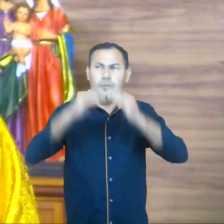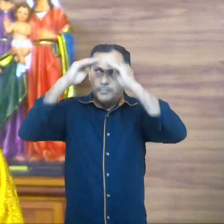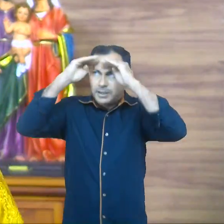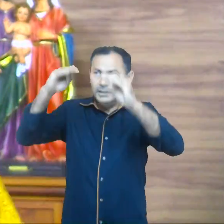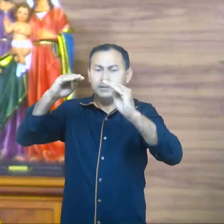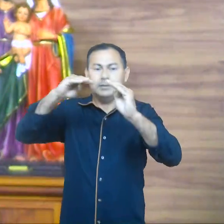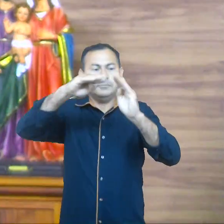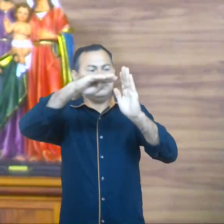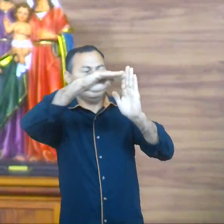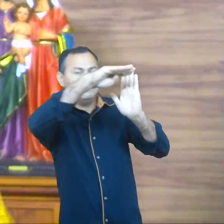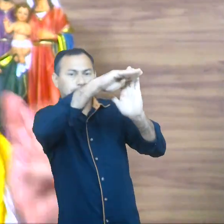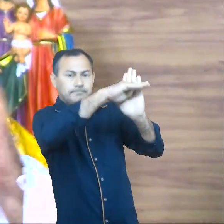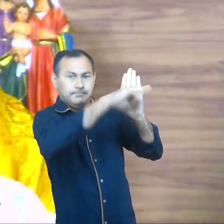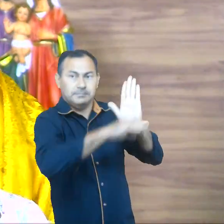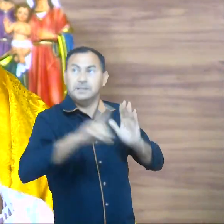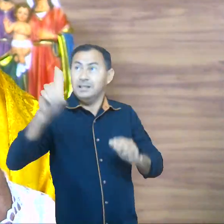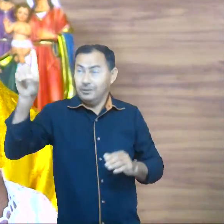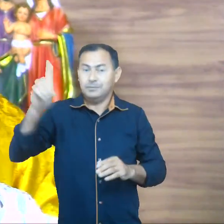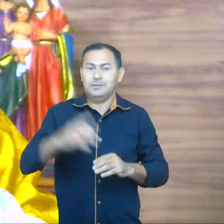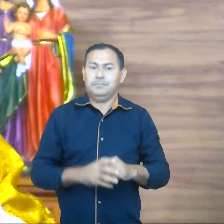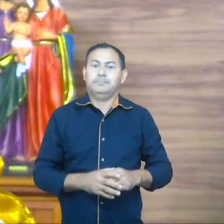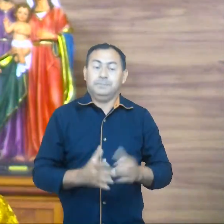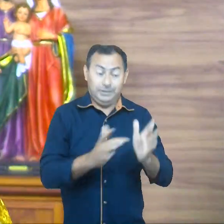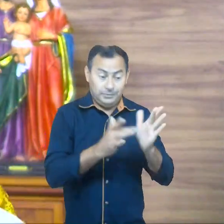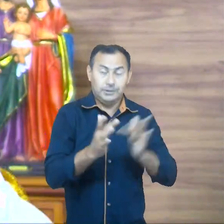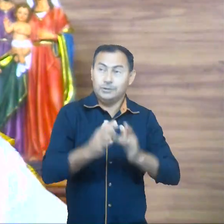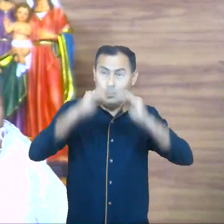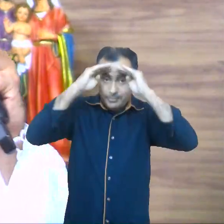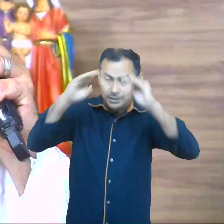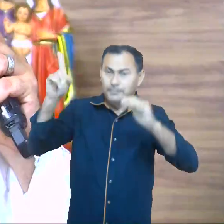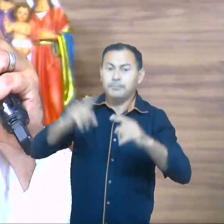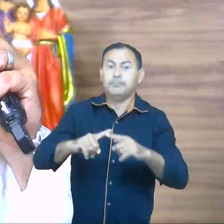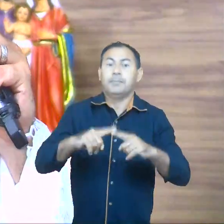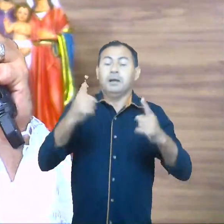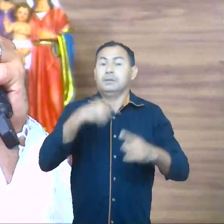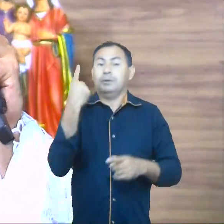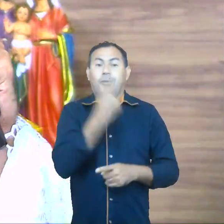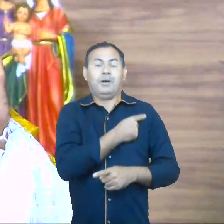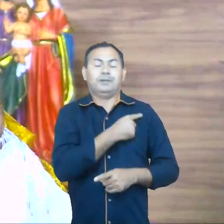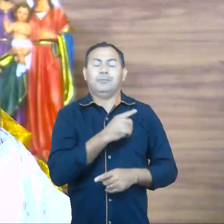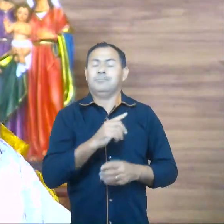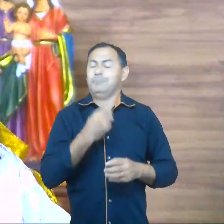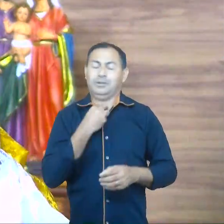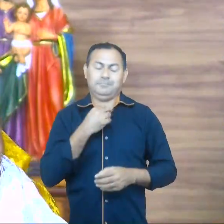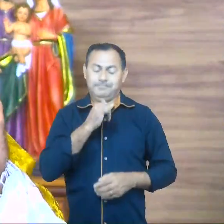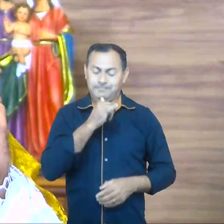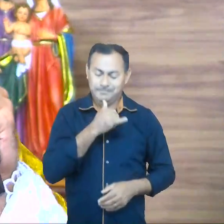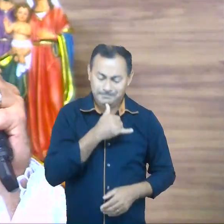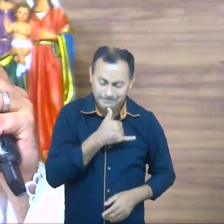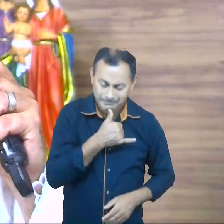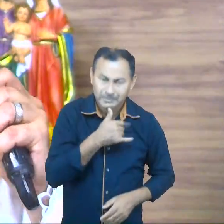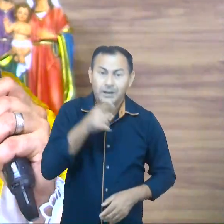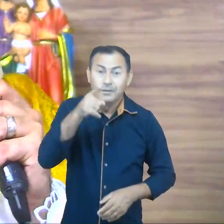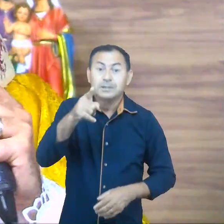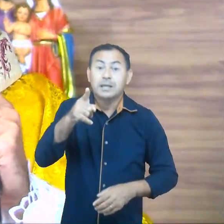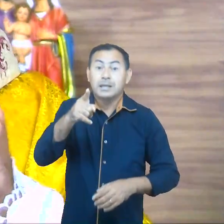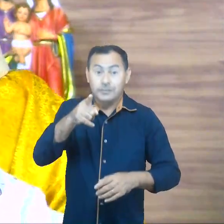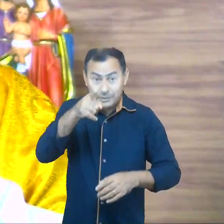Deus. Agora, nós não podemos desanimar. Você que é um